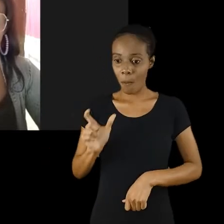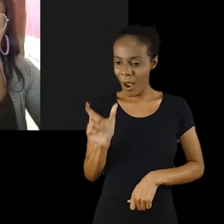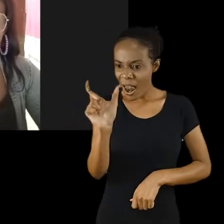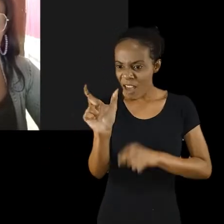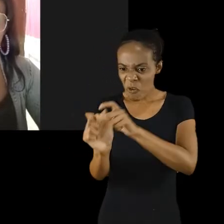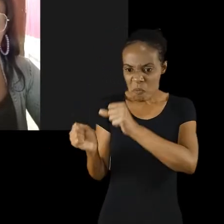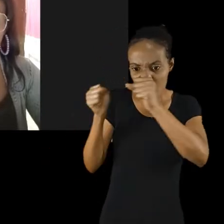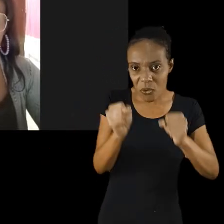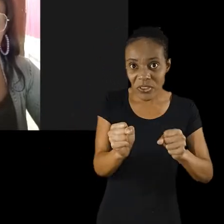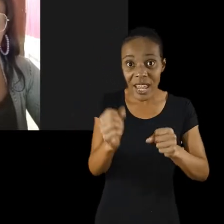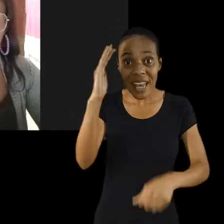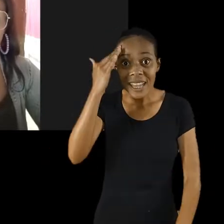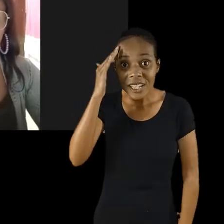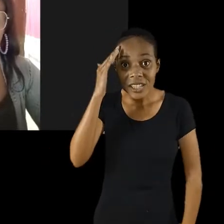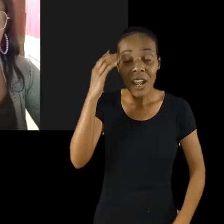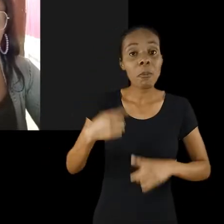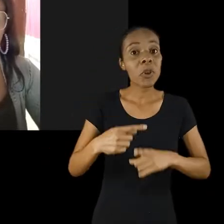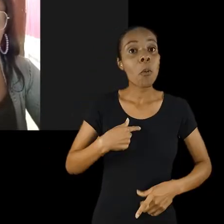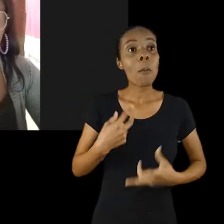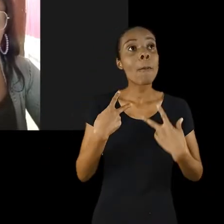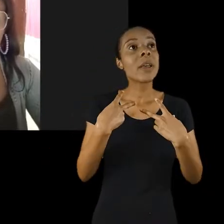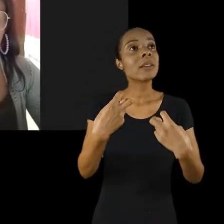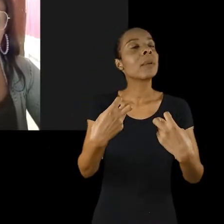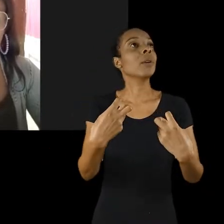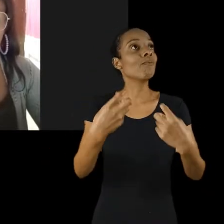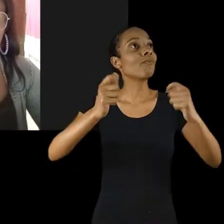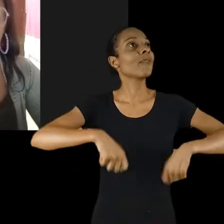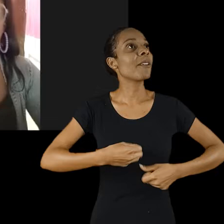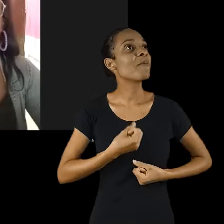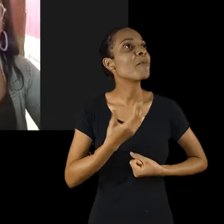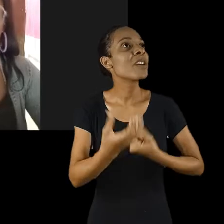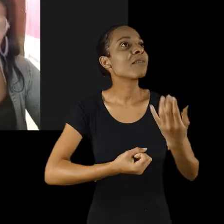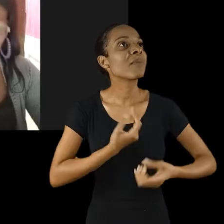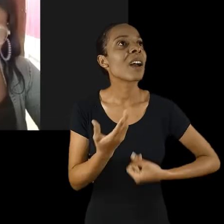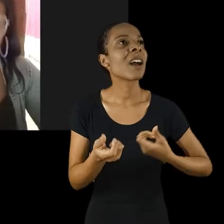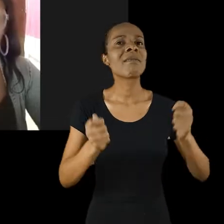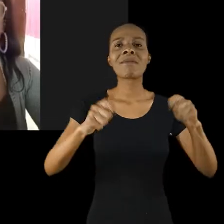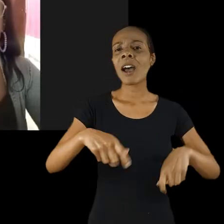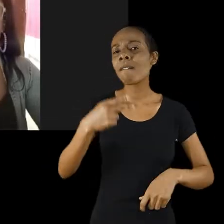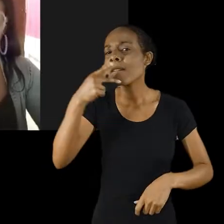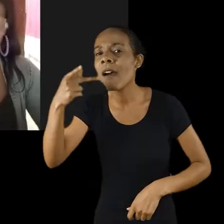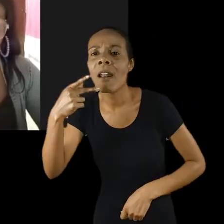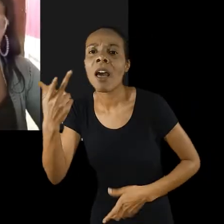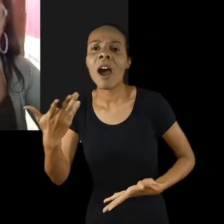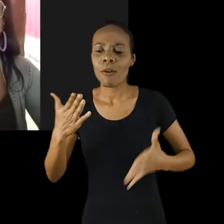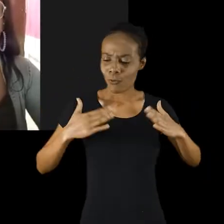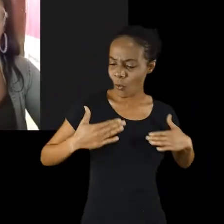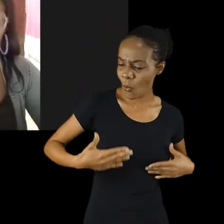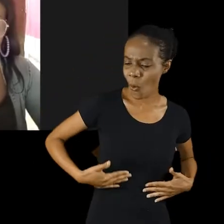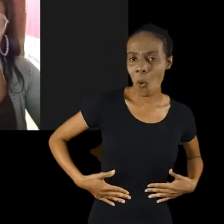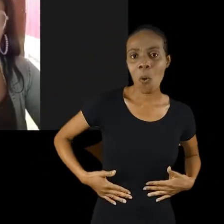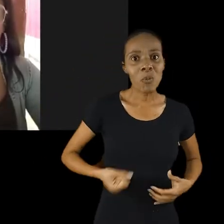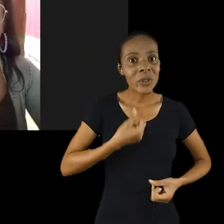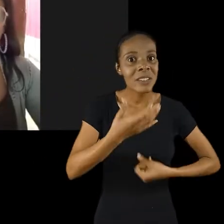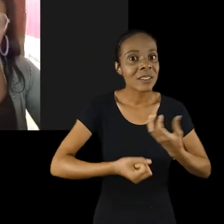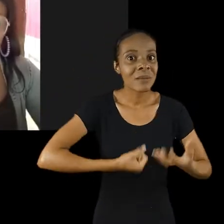aí é como o Jazz fala, seja essa fala corporal, seja essa fala verbal, seja essa fala do nosso corpo